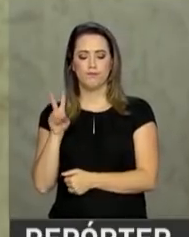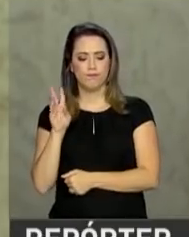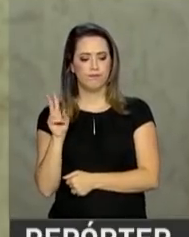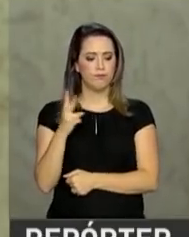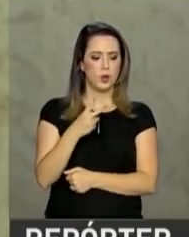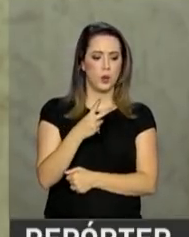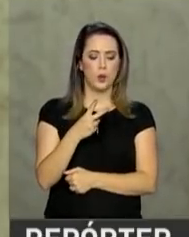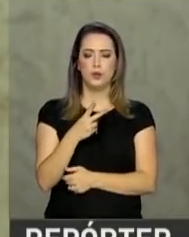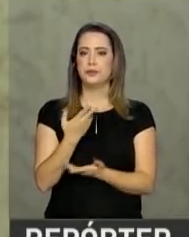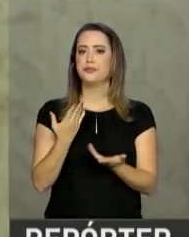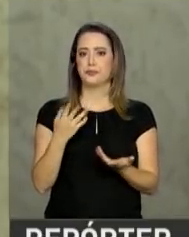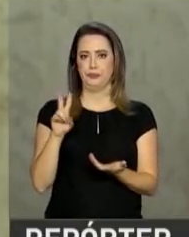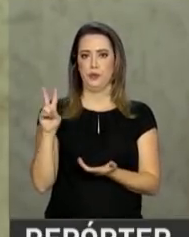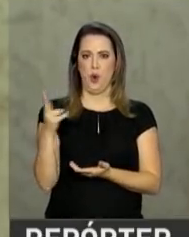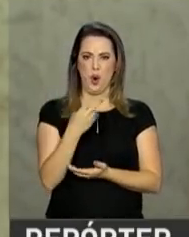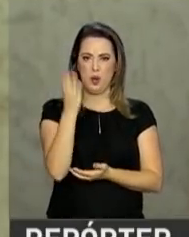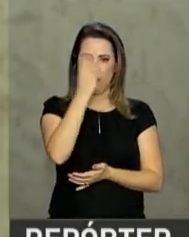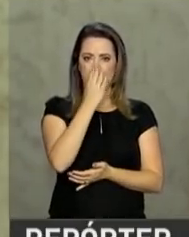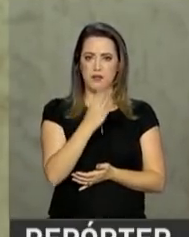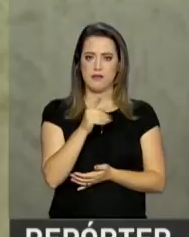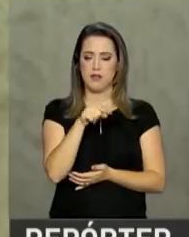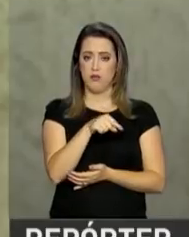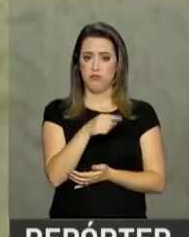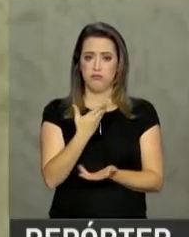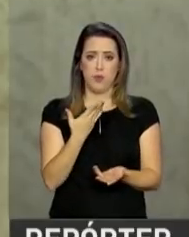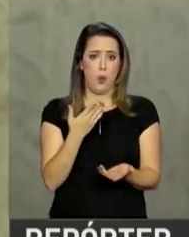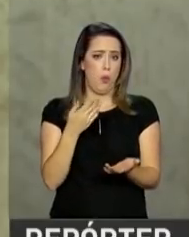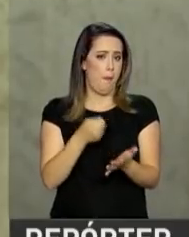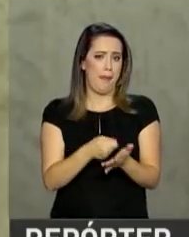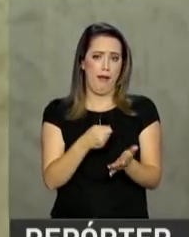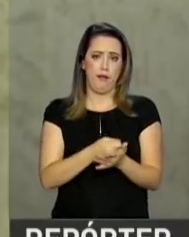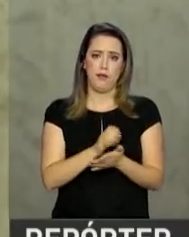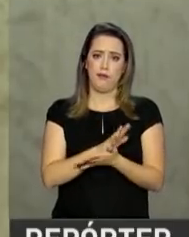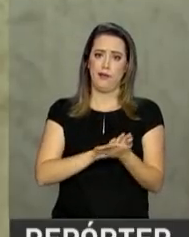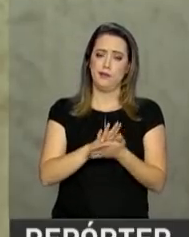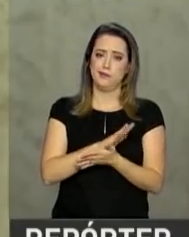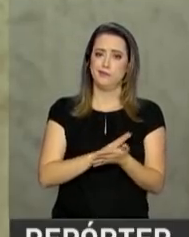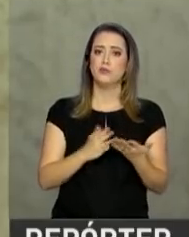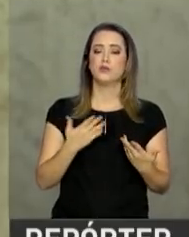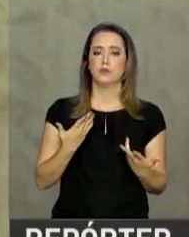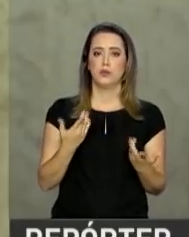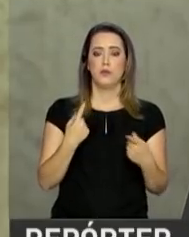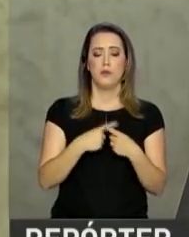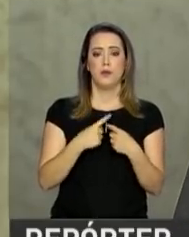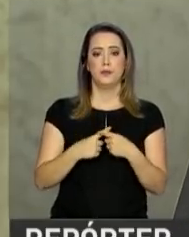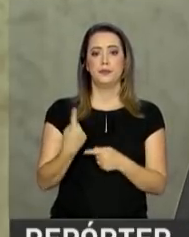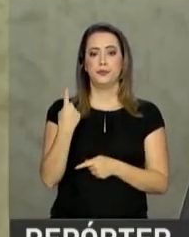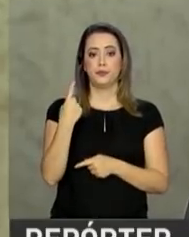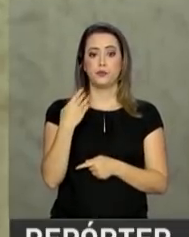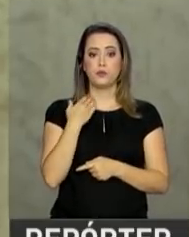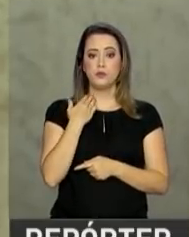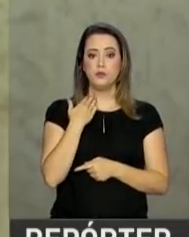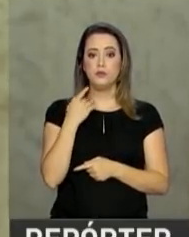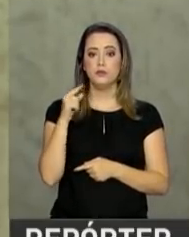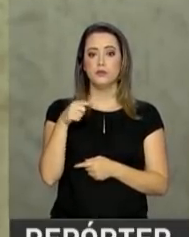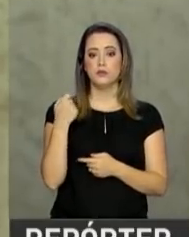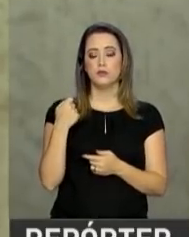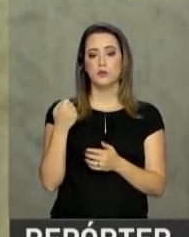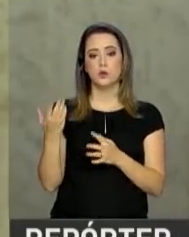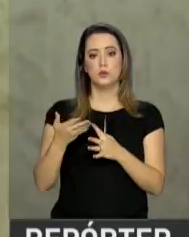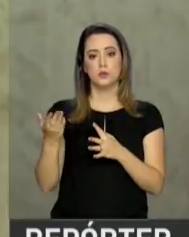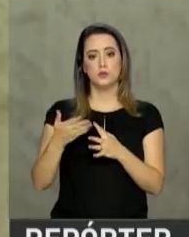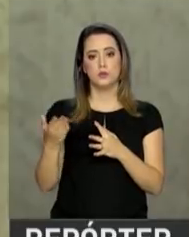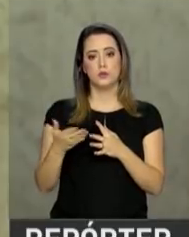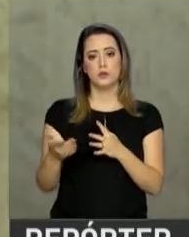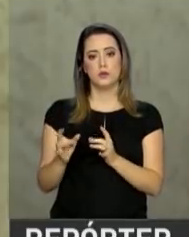se tornaria até inadimplente perante a banca internacional já que um dos bancos que financiou